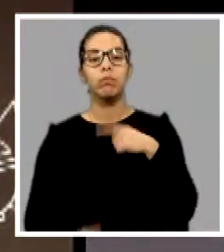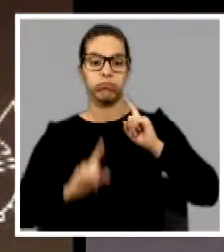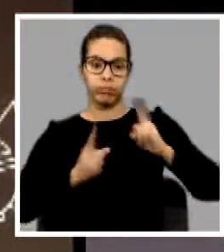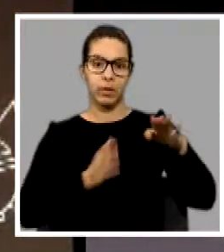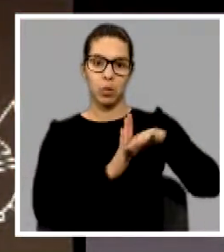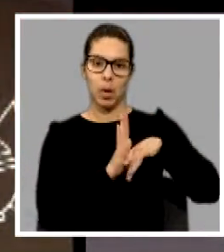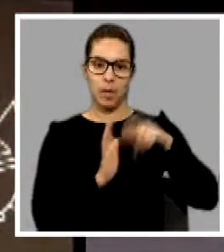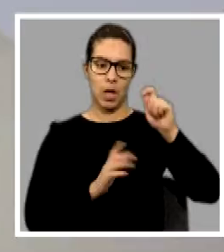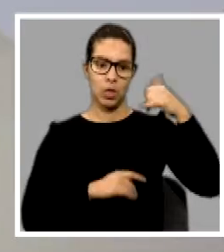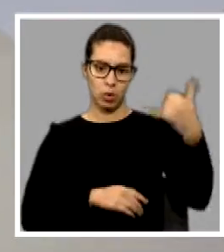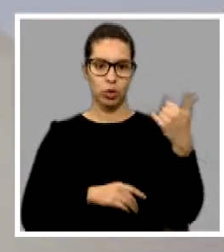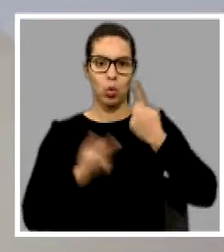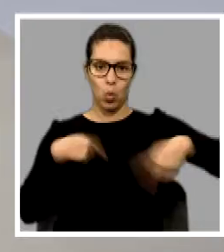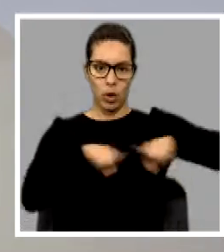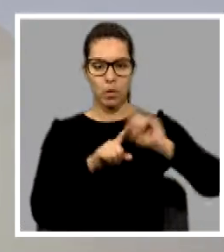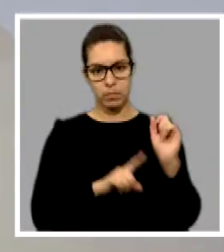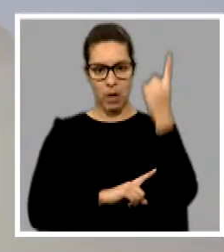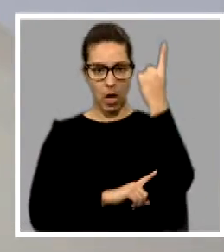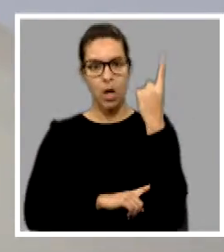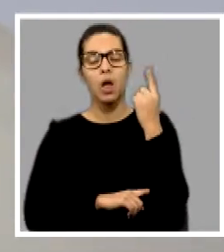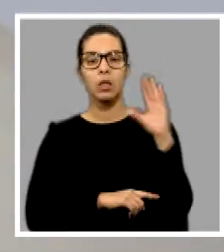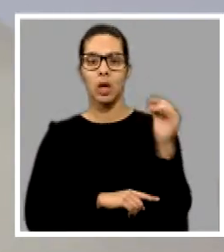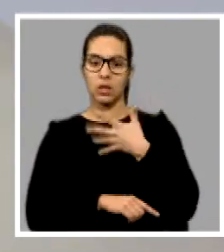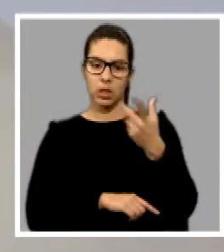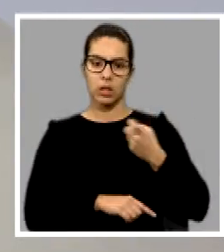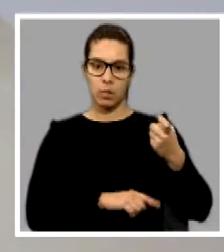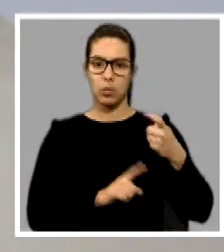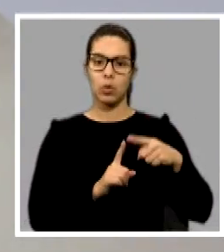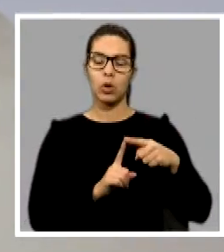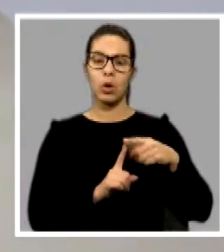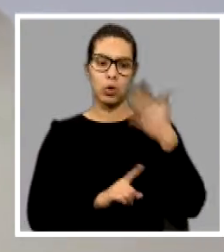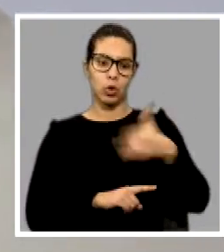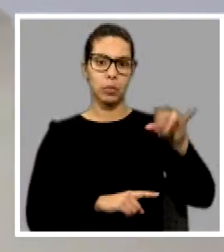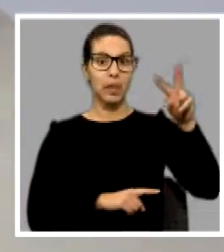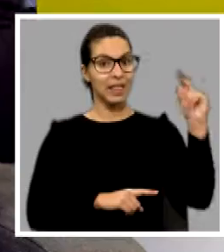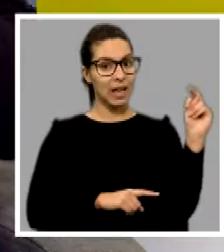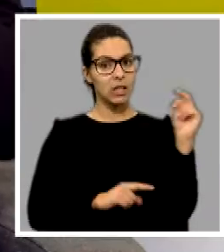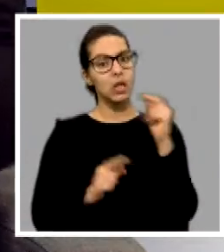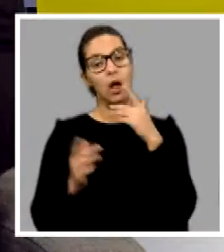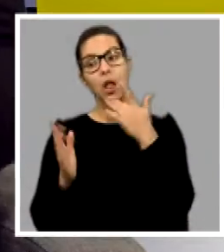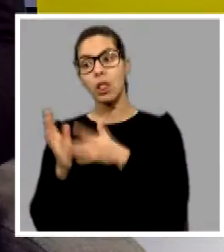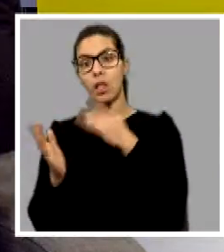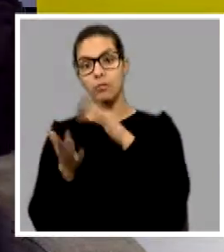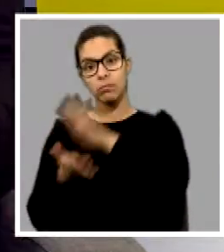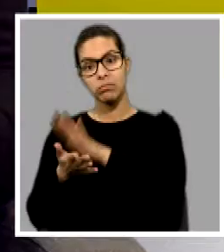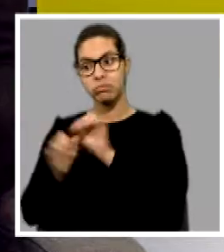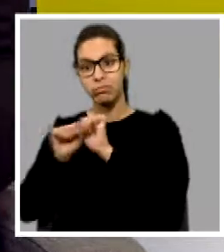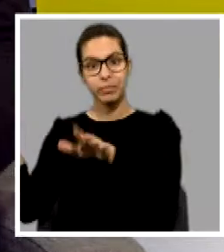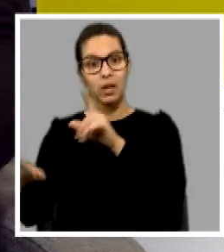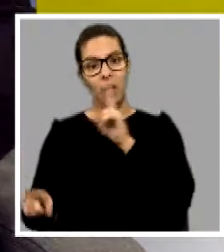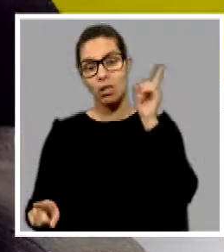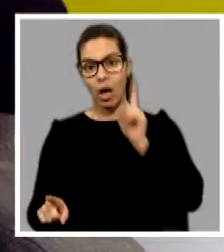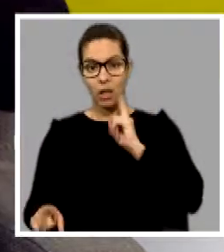novembro. Certo. Nós começámos o E2, a primeira reunião foi 10 de dezembro de 2003. Este livro saiu em novembro de